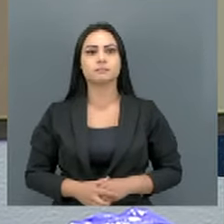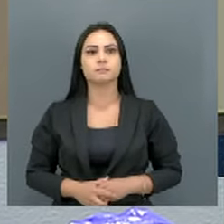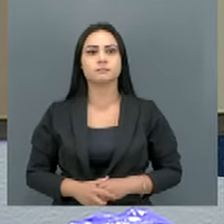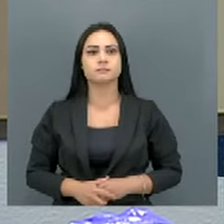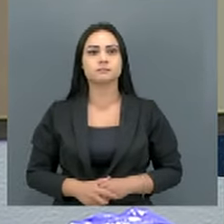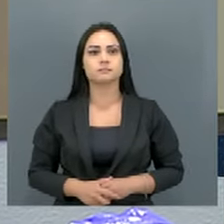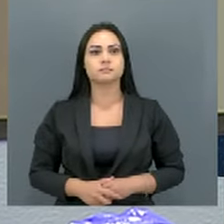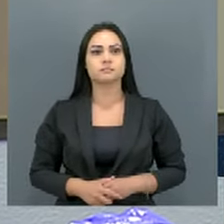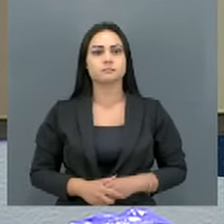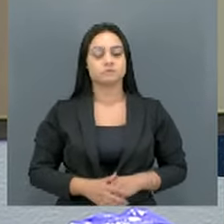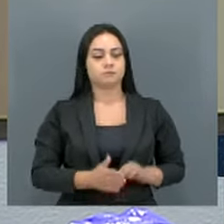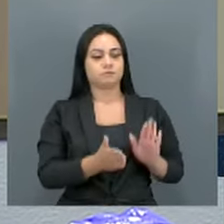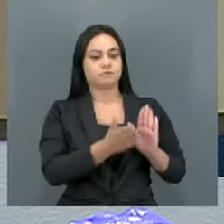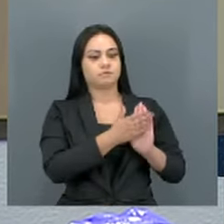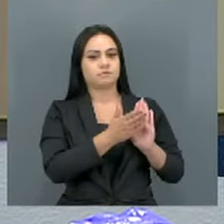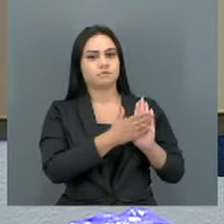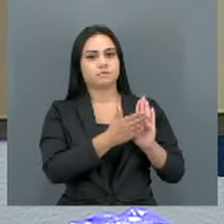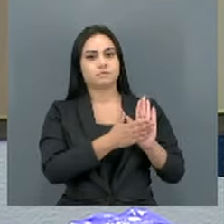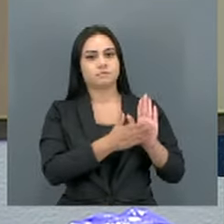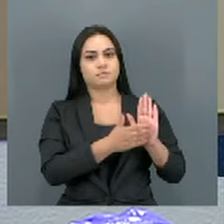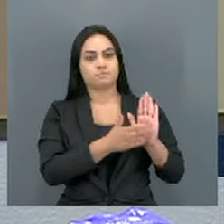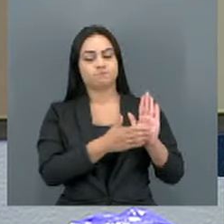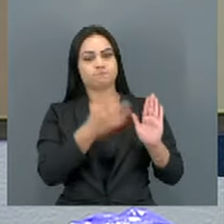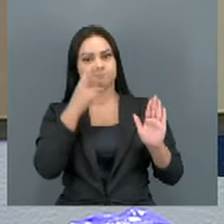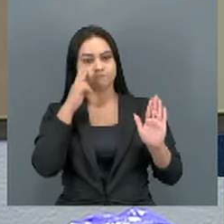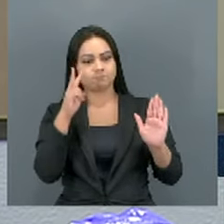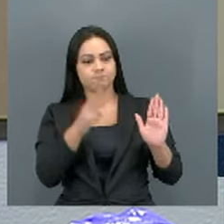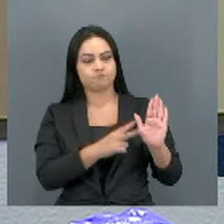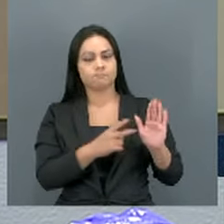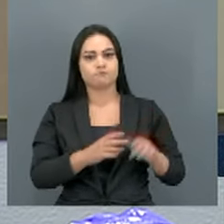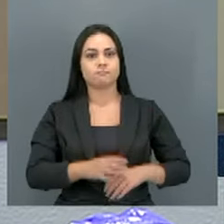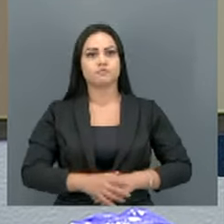a capa dos olhos.